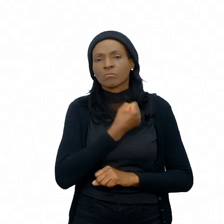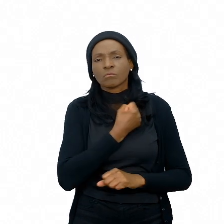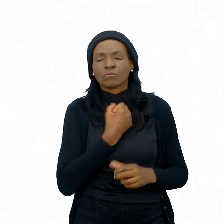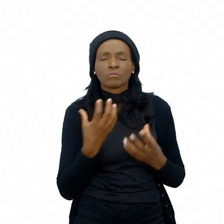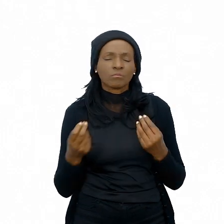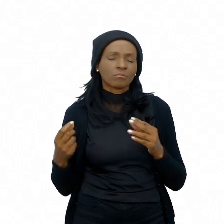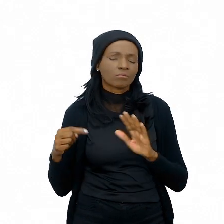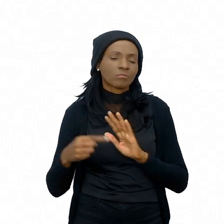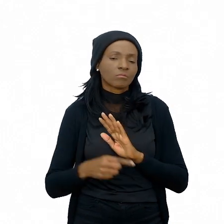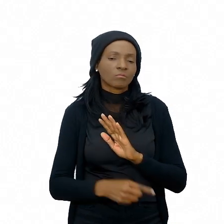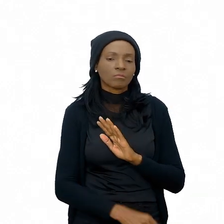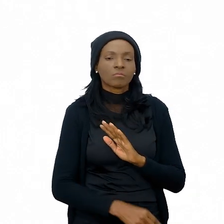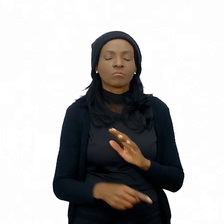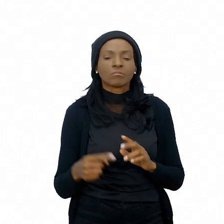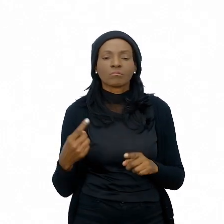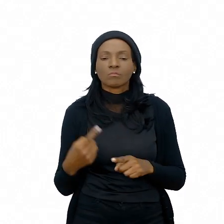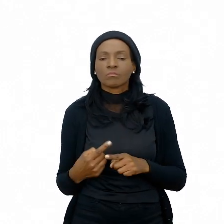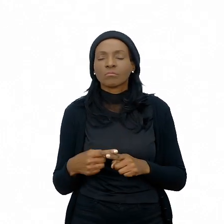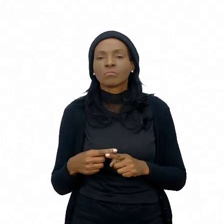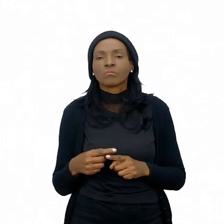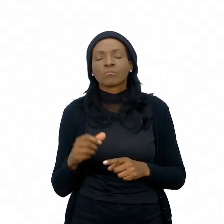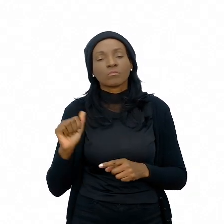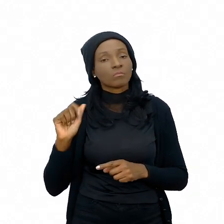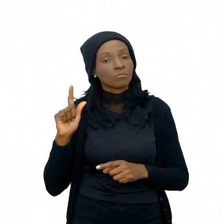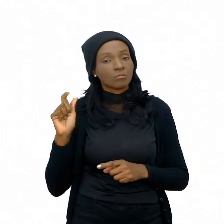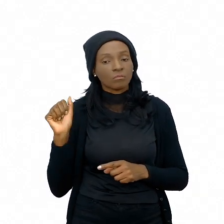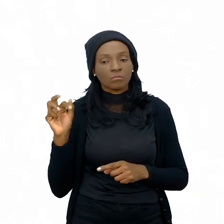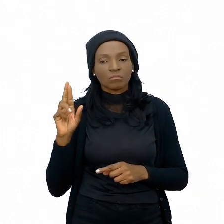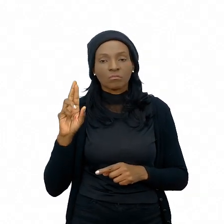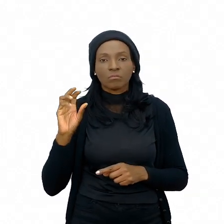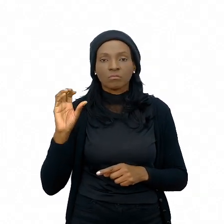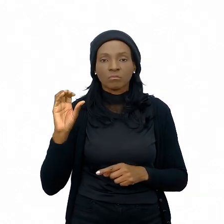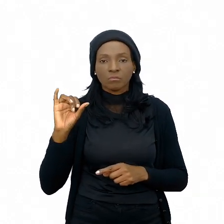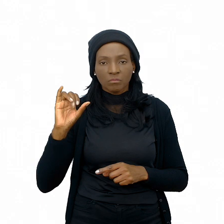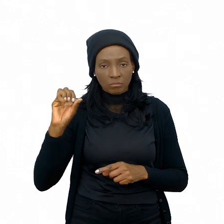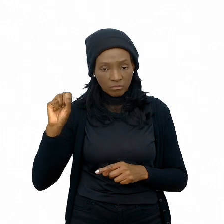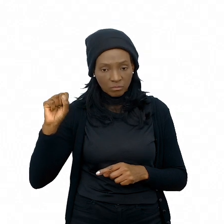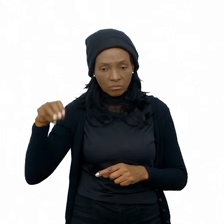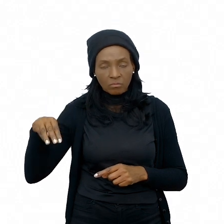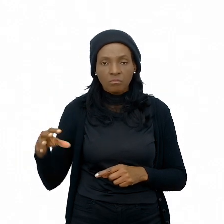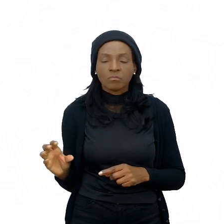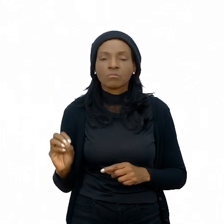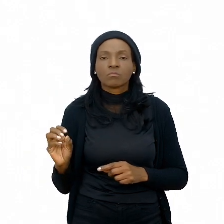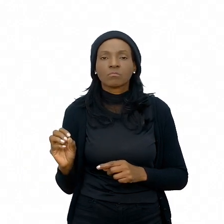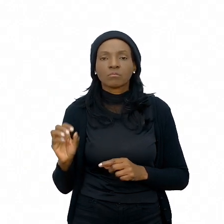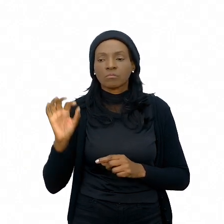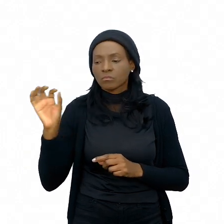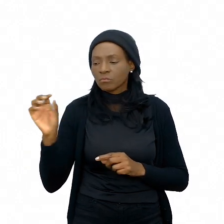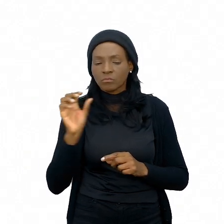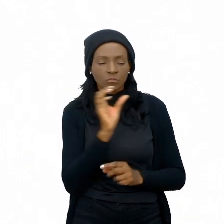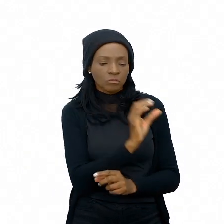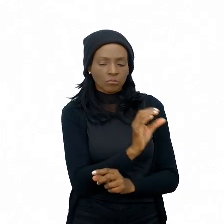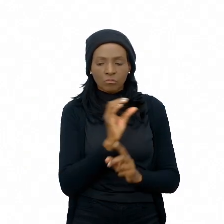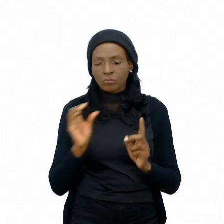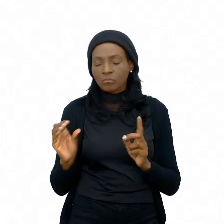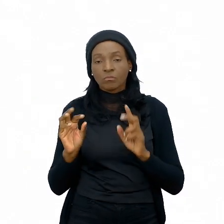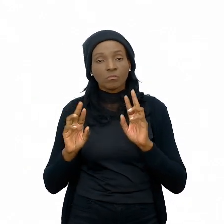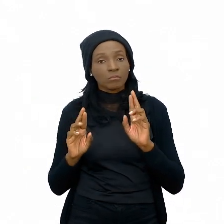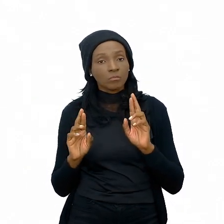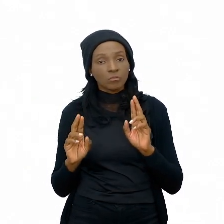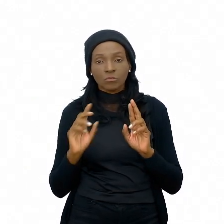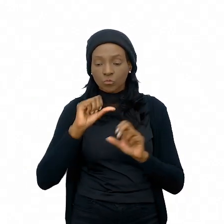complexa, pois os algarismos, ao serem colocados em posições diferentes, acabam representando um outro